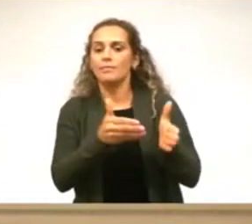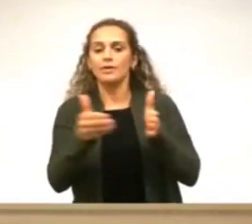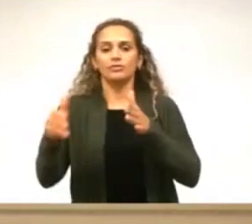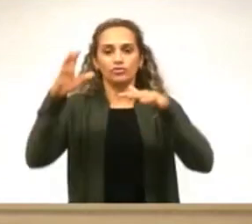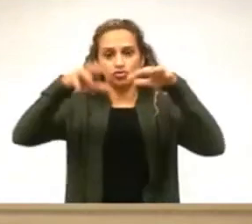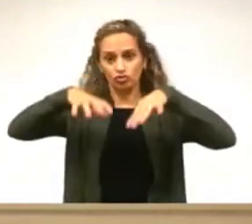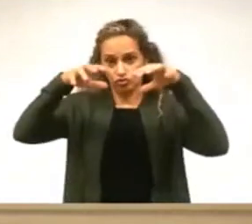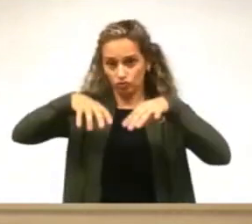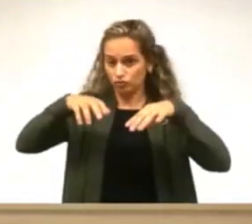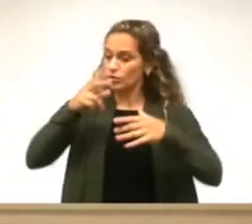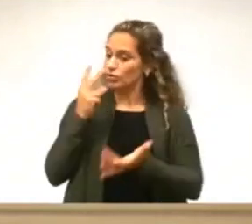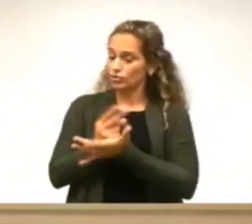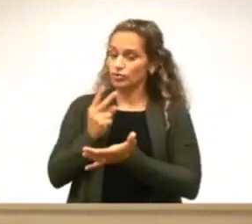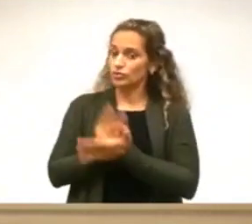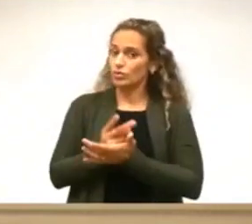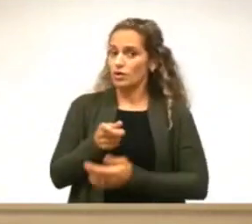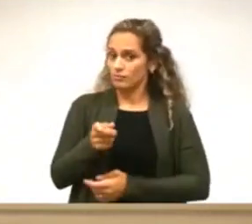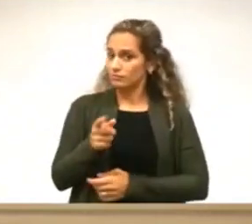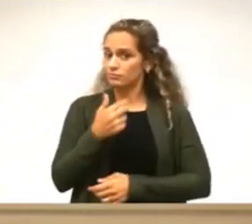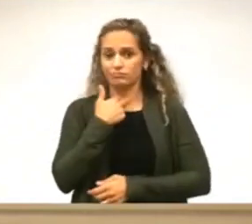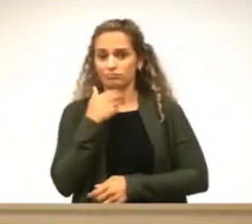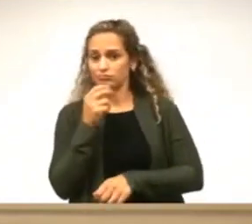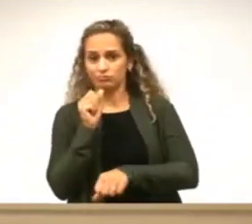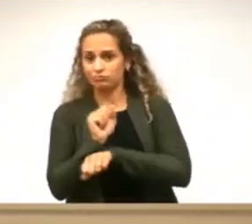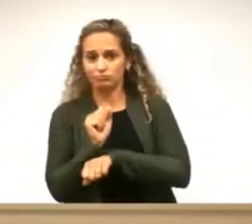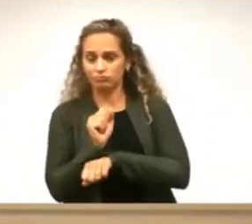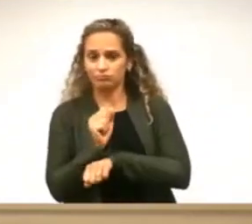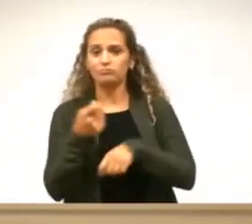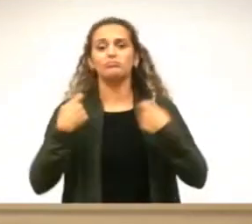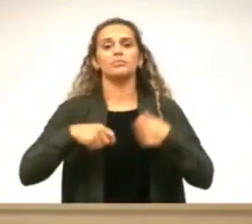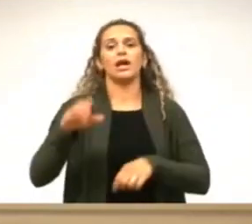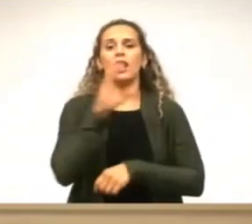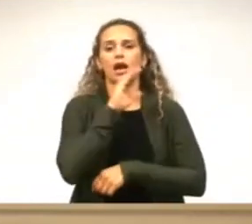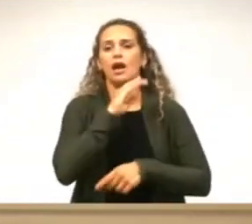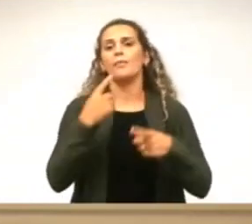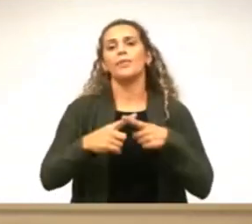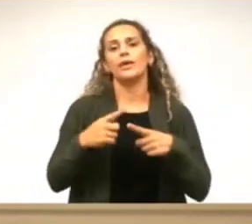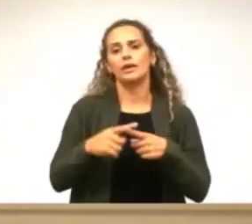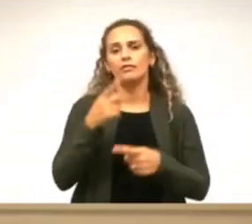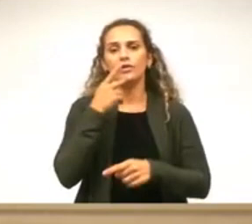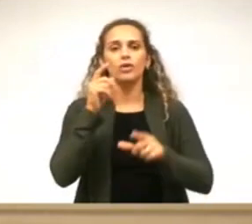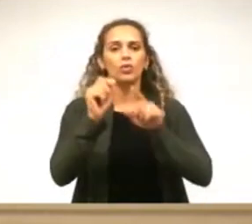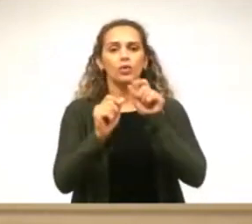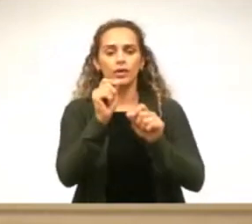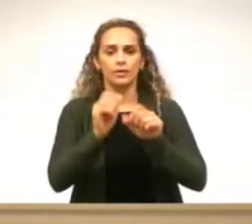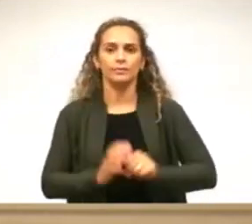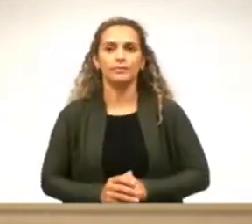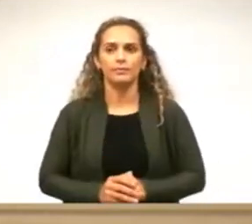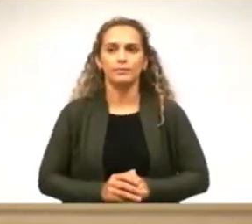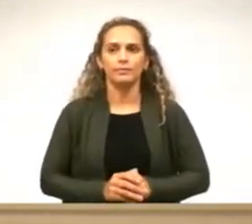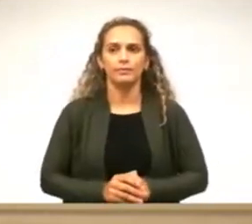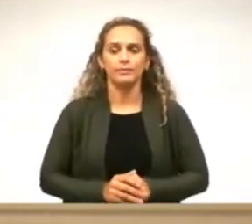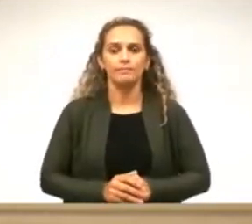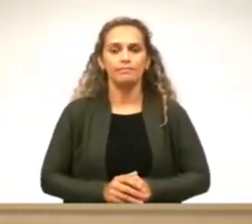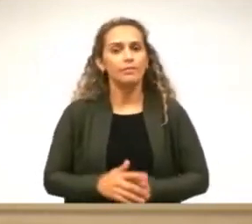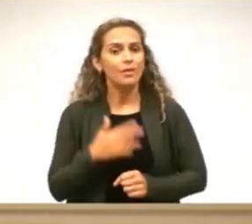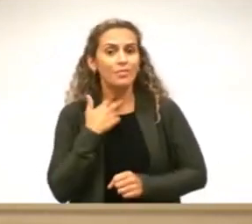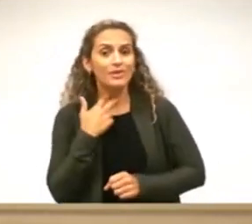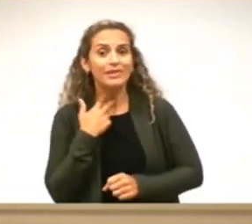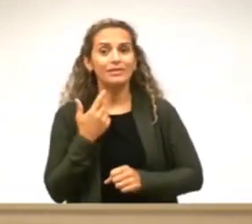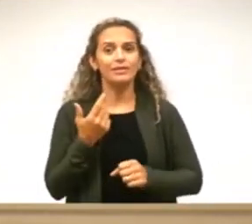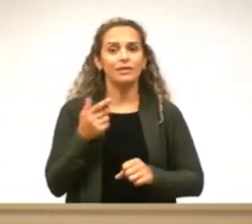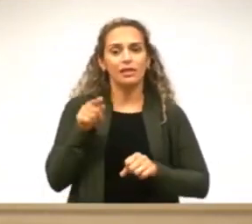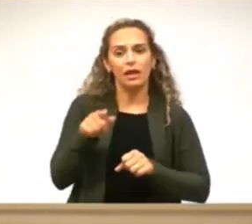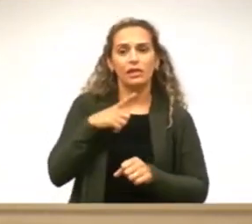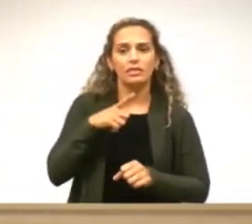interrompido. E precisa urgente, porque o aterro fala que prejudica, que não vai poder funcionar a balsa,